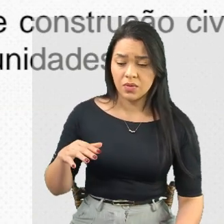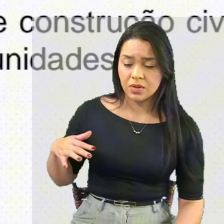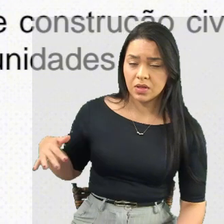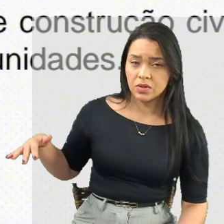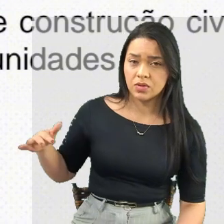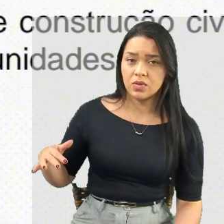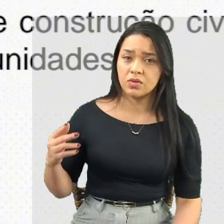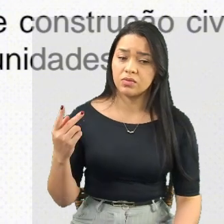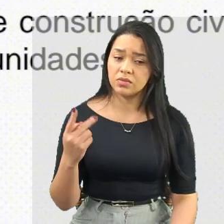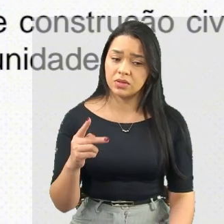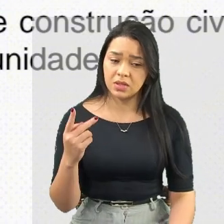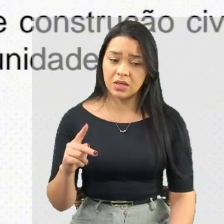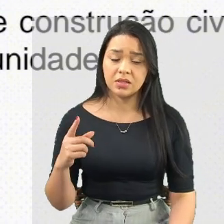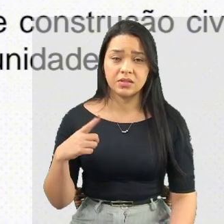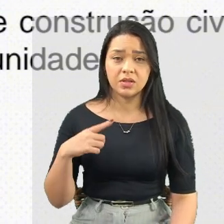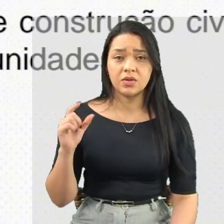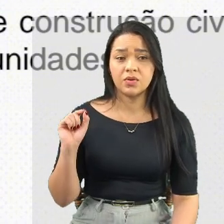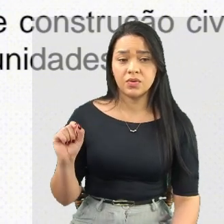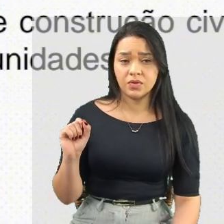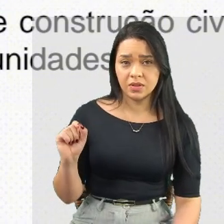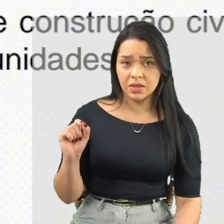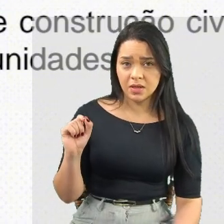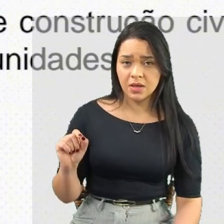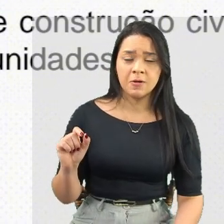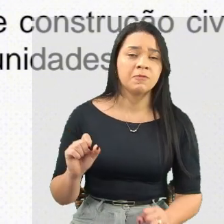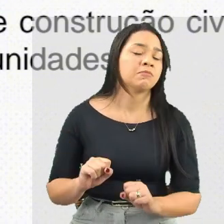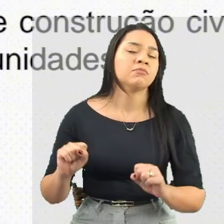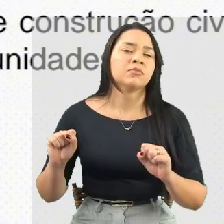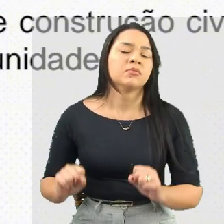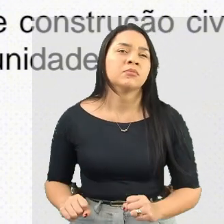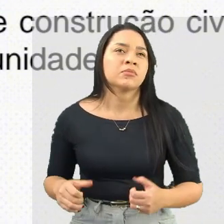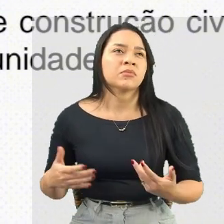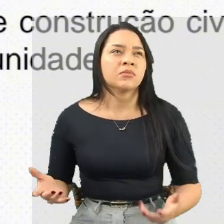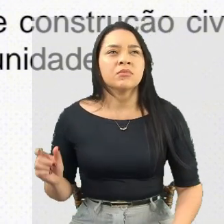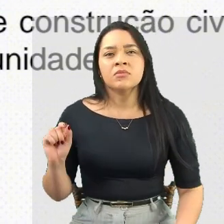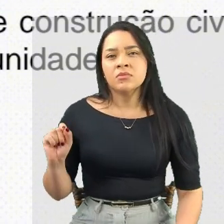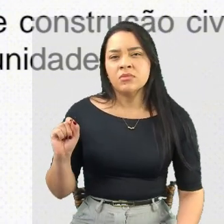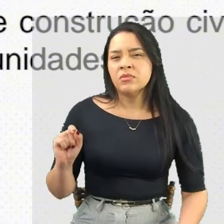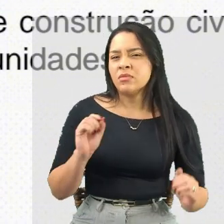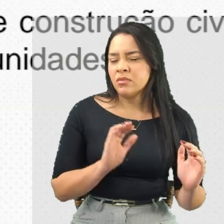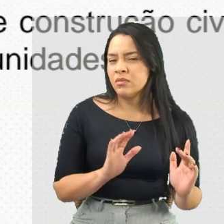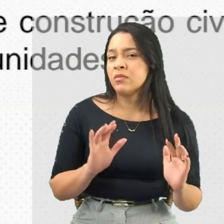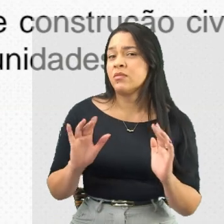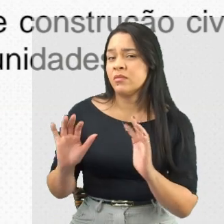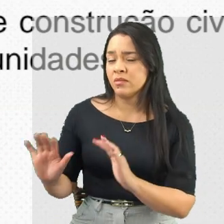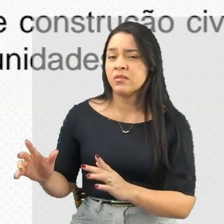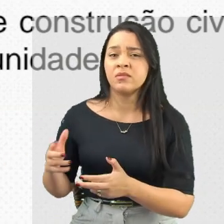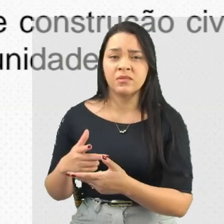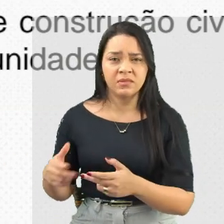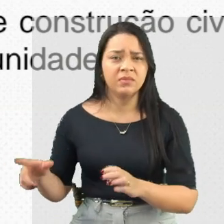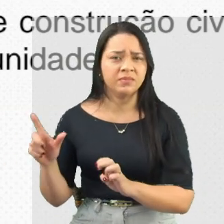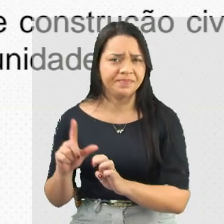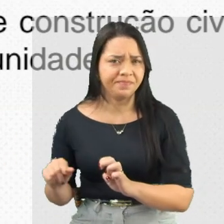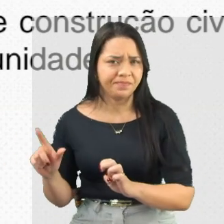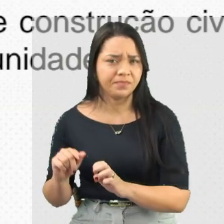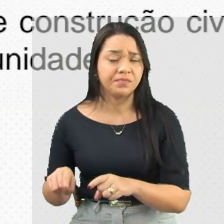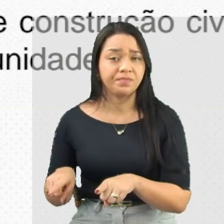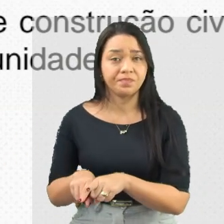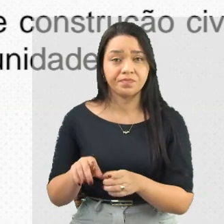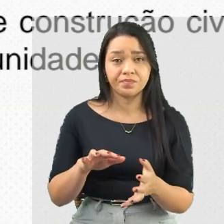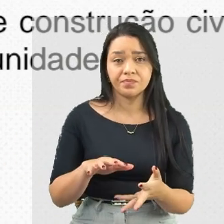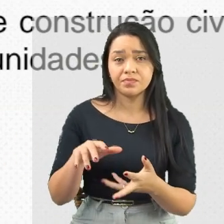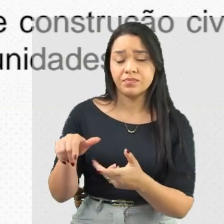deles tem sido sistematicamente, né, invadido por empreendimentos globais, né,